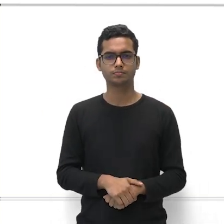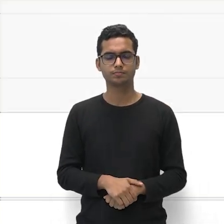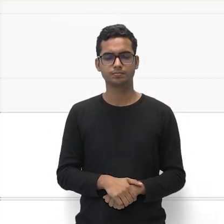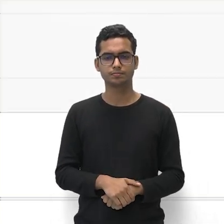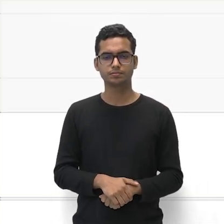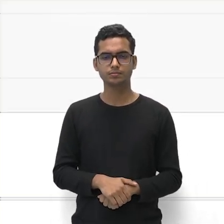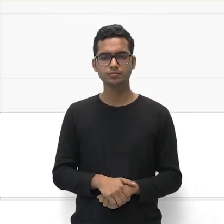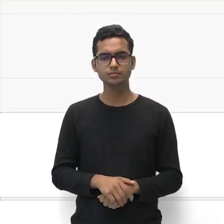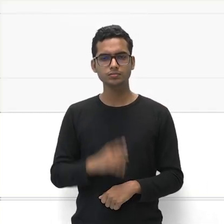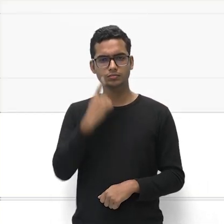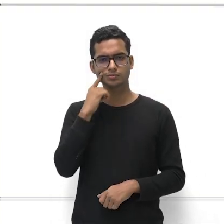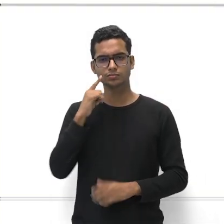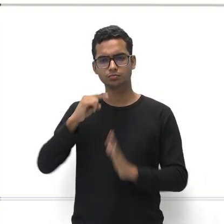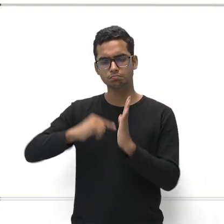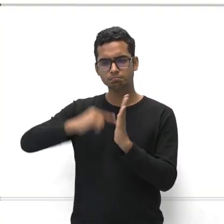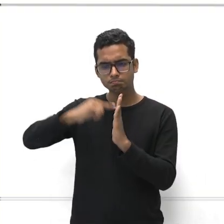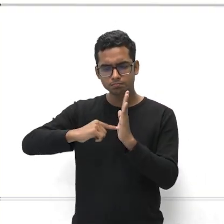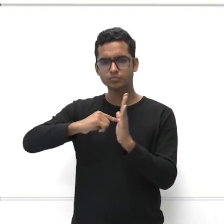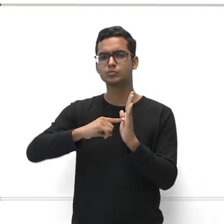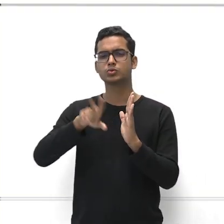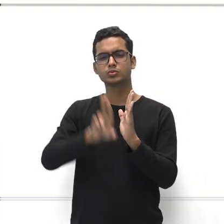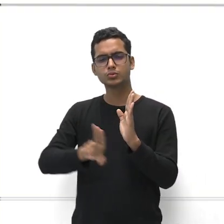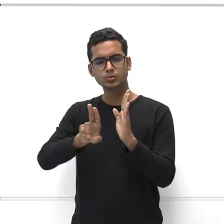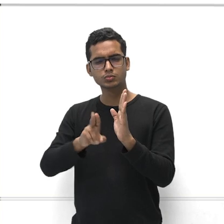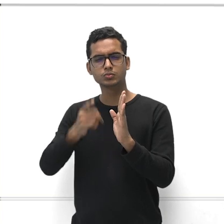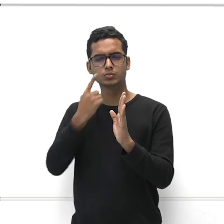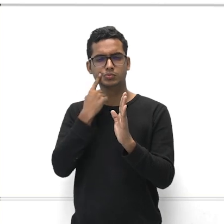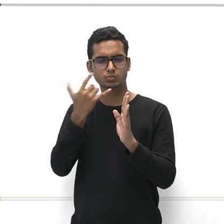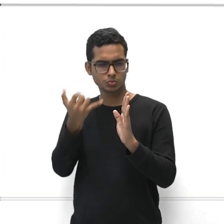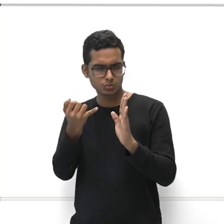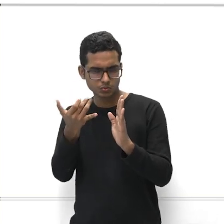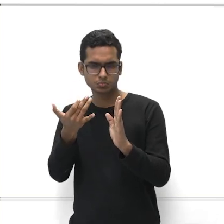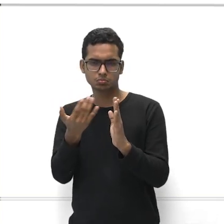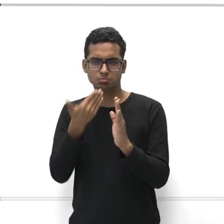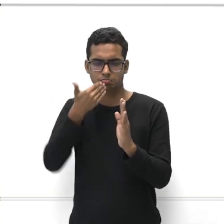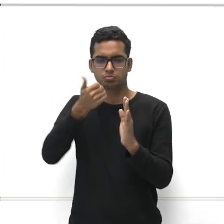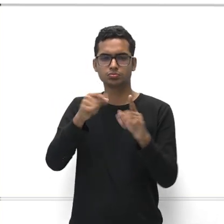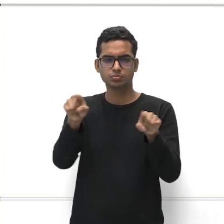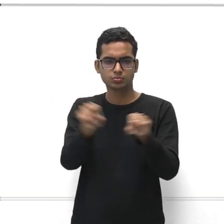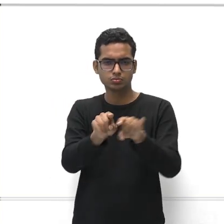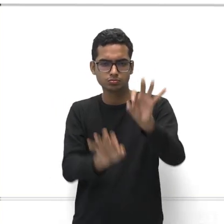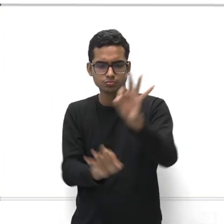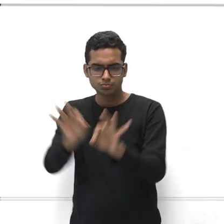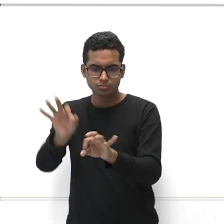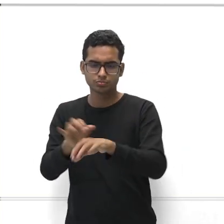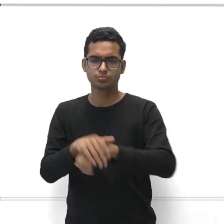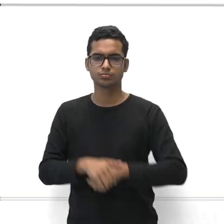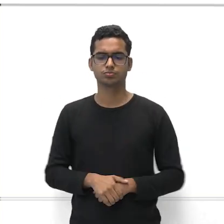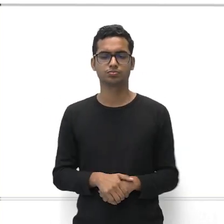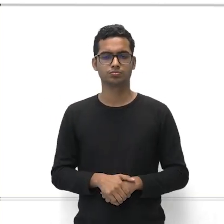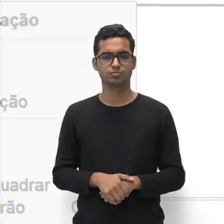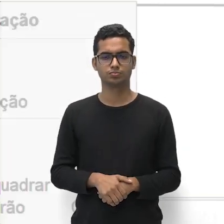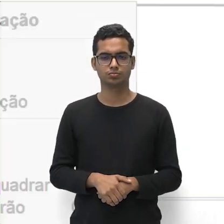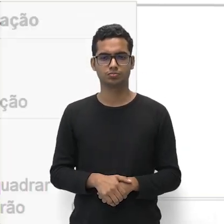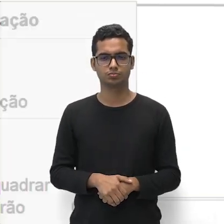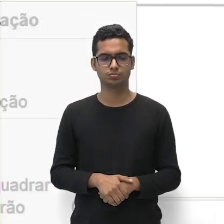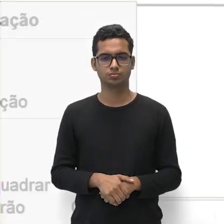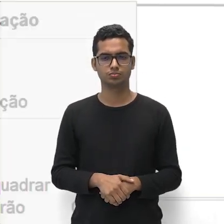gente pode até apagar aqui. Usando a borracha, a gente apaga isso daqui, que não vai mais